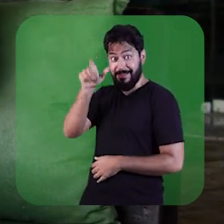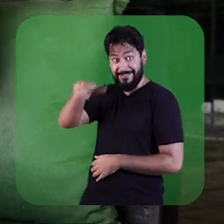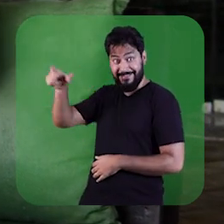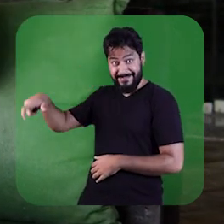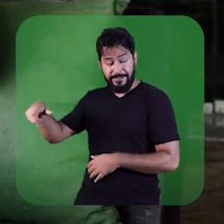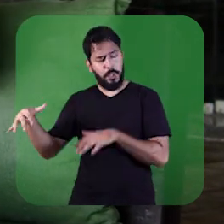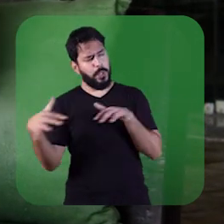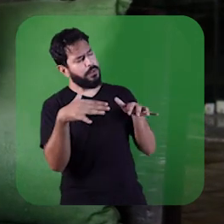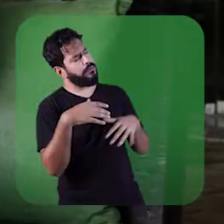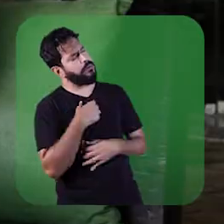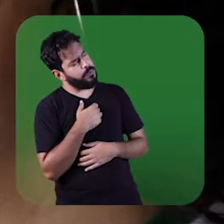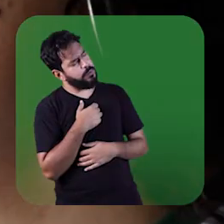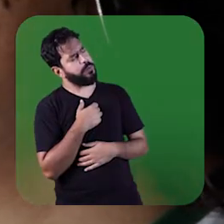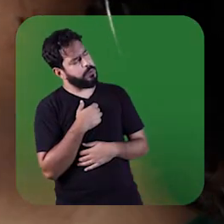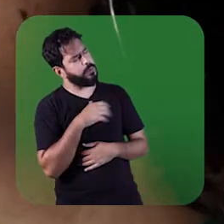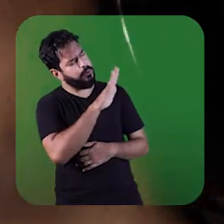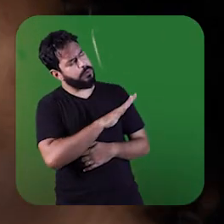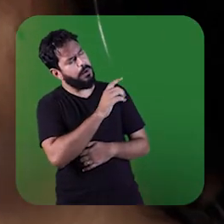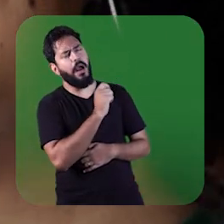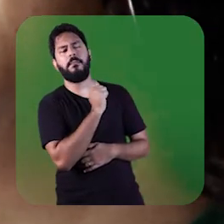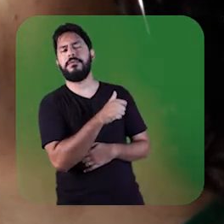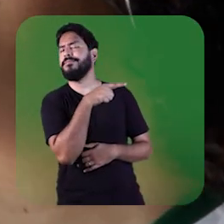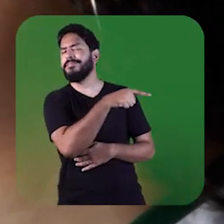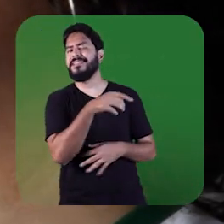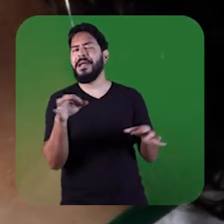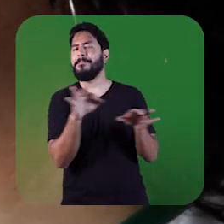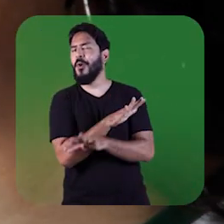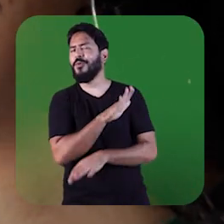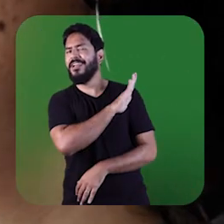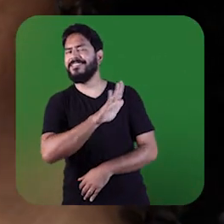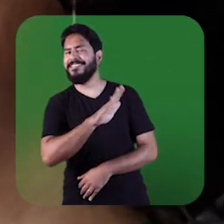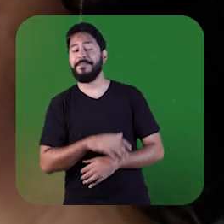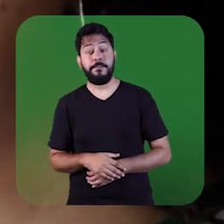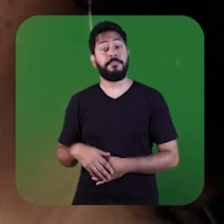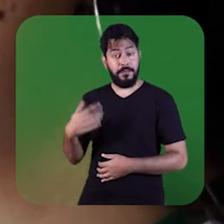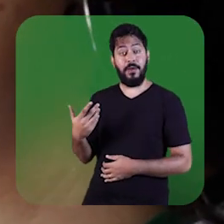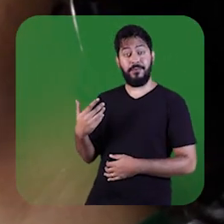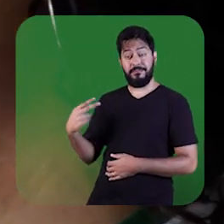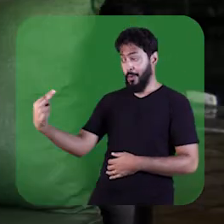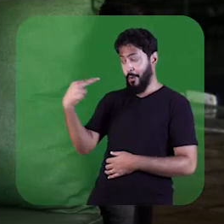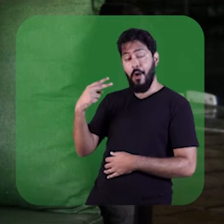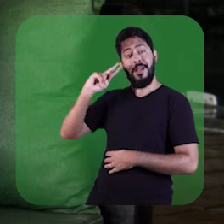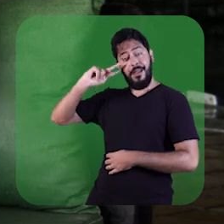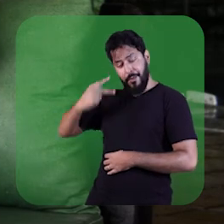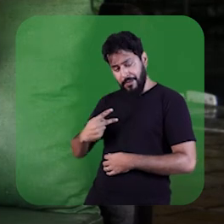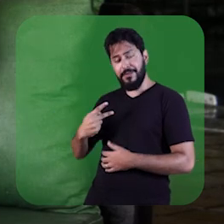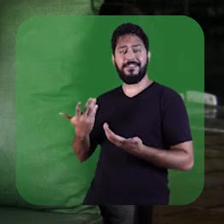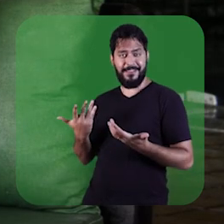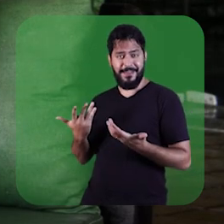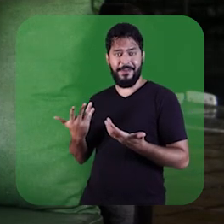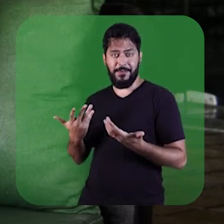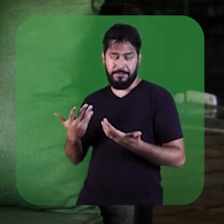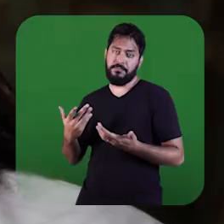realmente eu queria ser isso, eu realmente sou isso, né? Então, eles reconheceram isso e me dão um